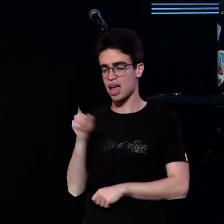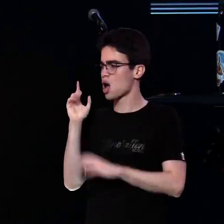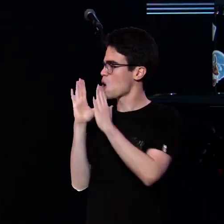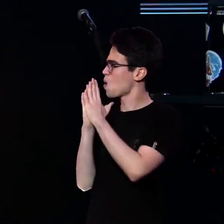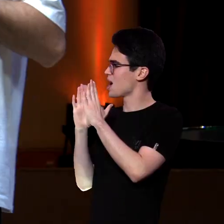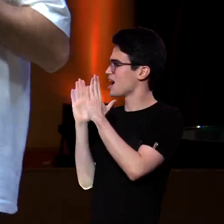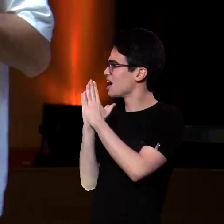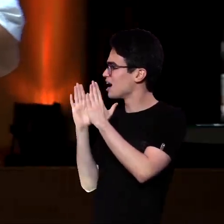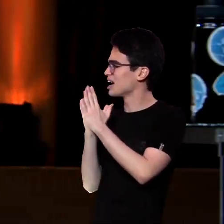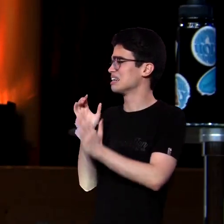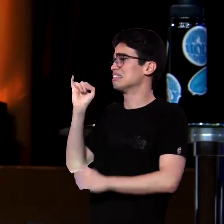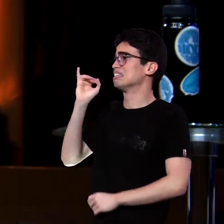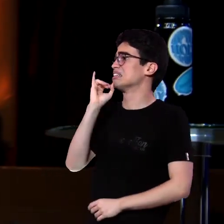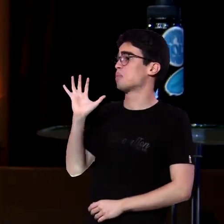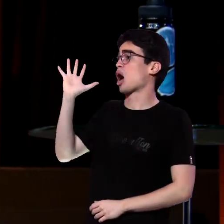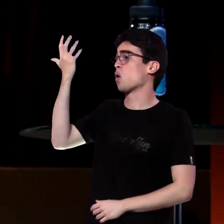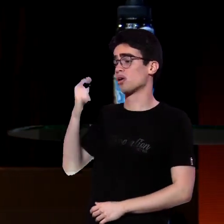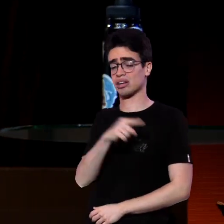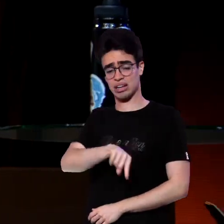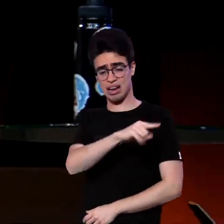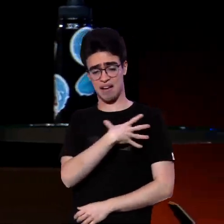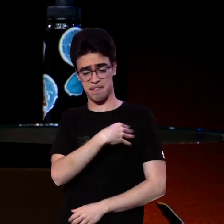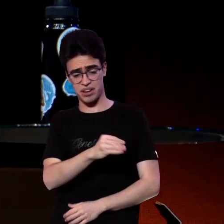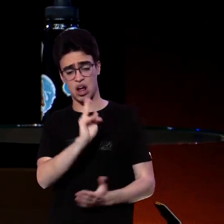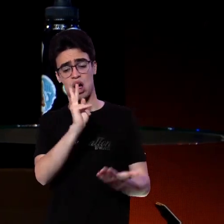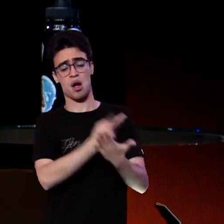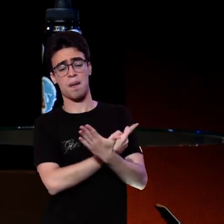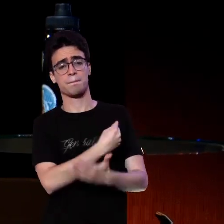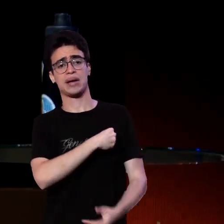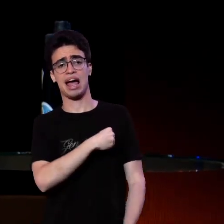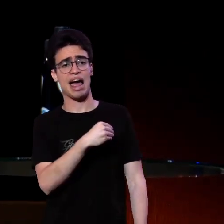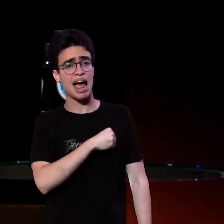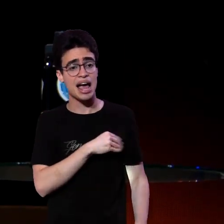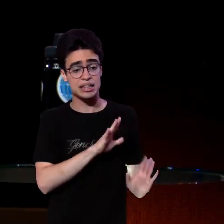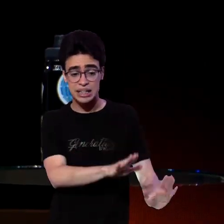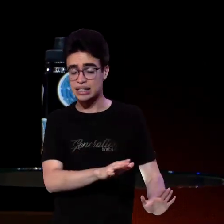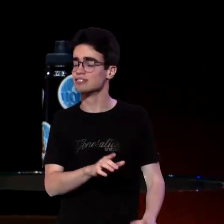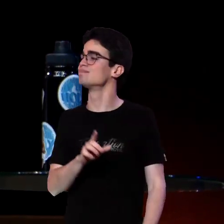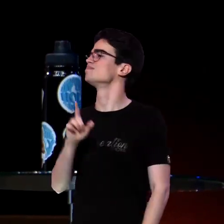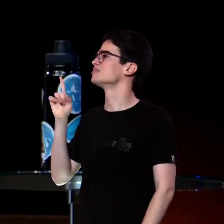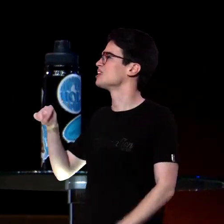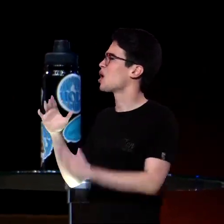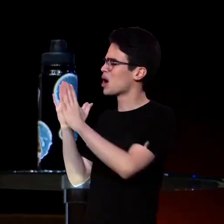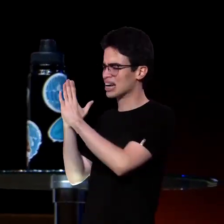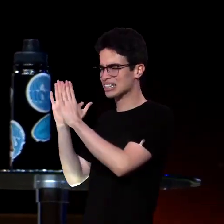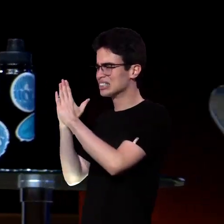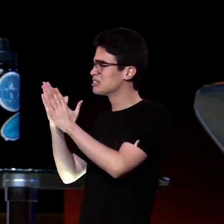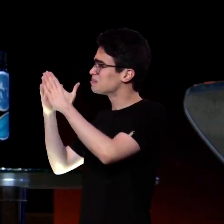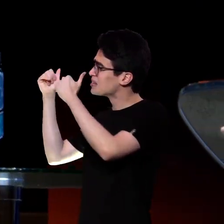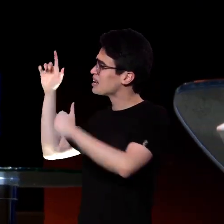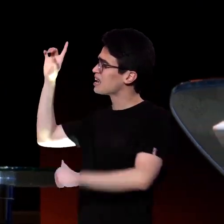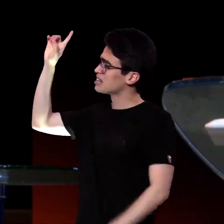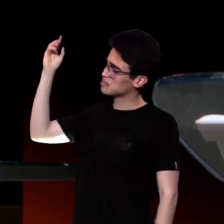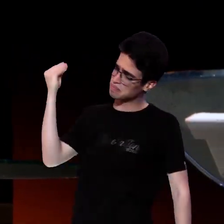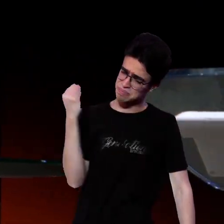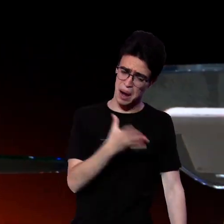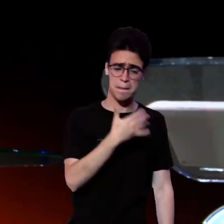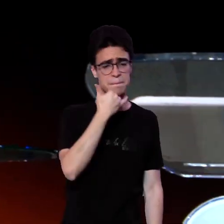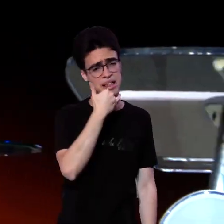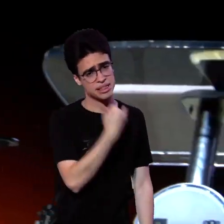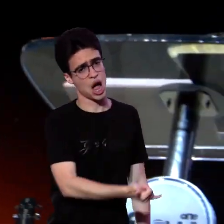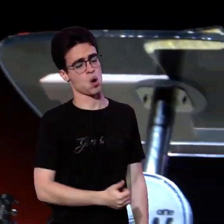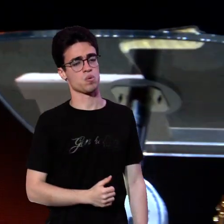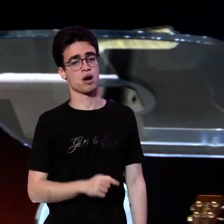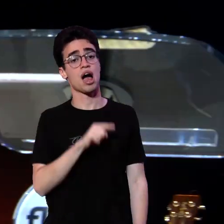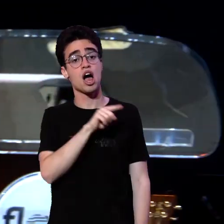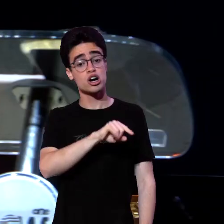eles tivessem pecado no banquete ou pecado em alguma coisa, eles fossem purificados por Deus. Então Jó era